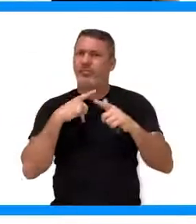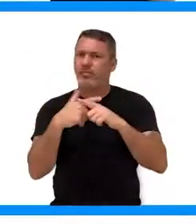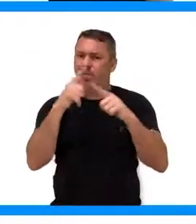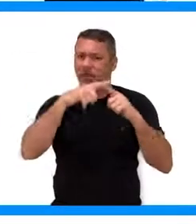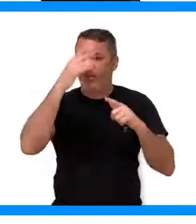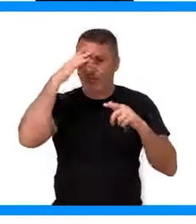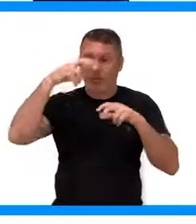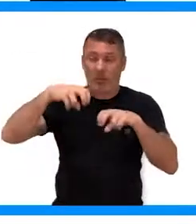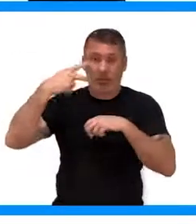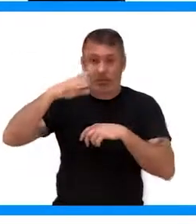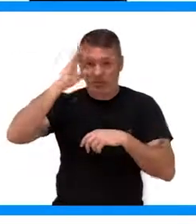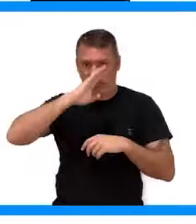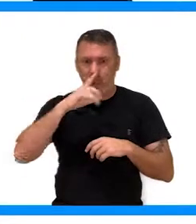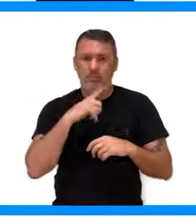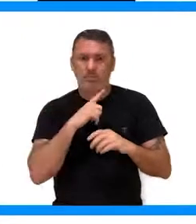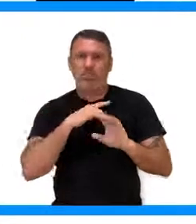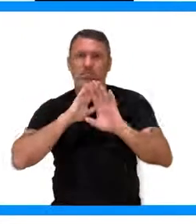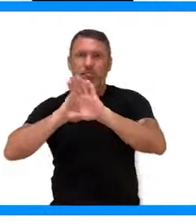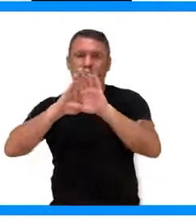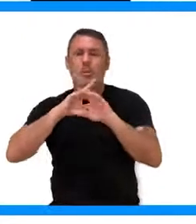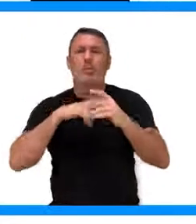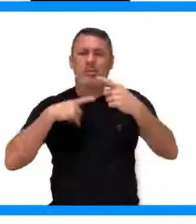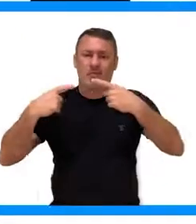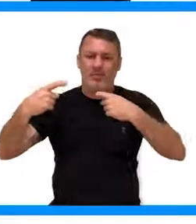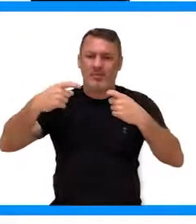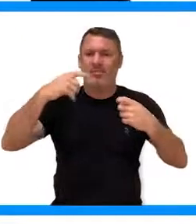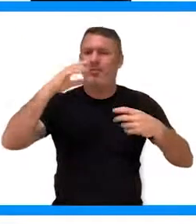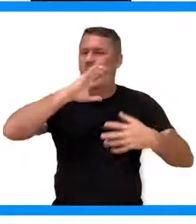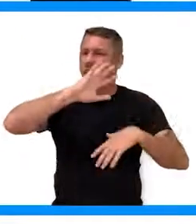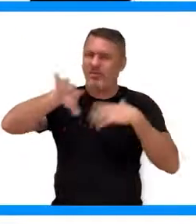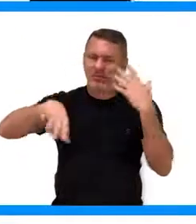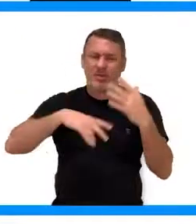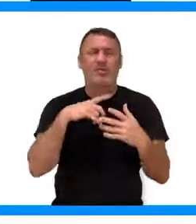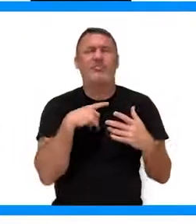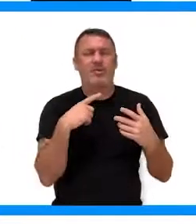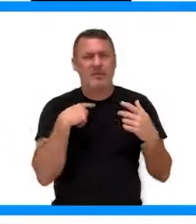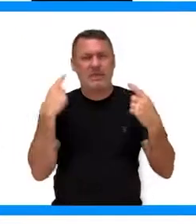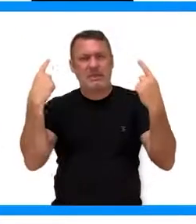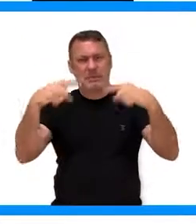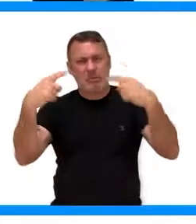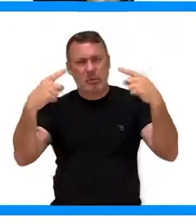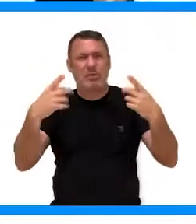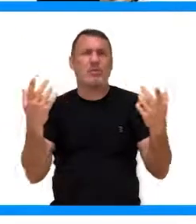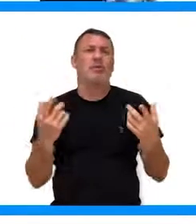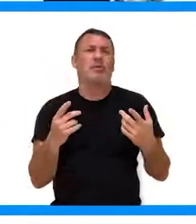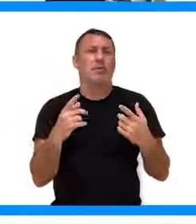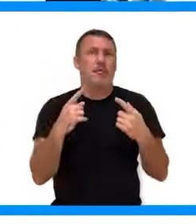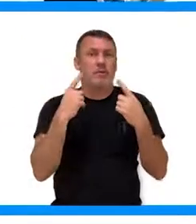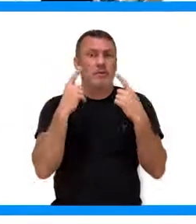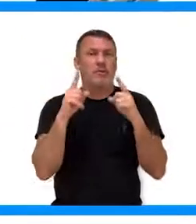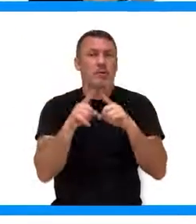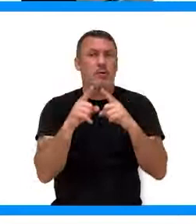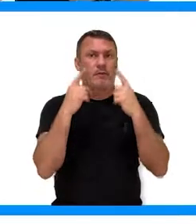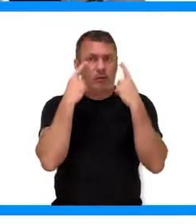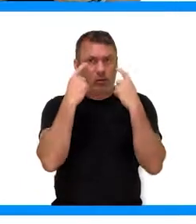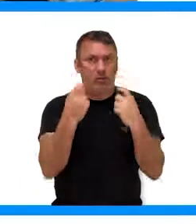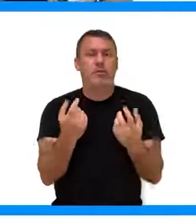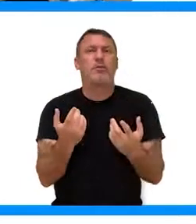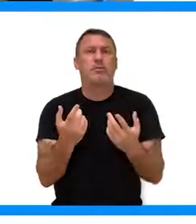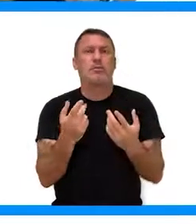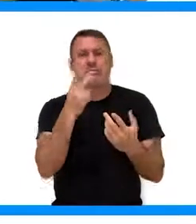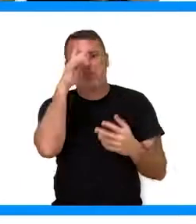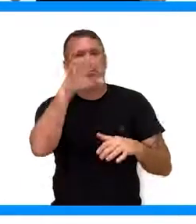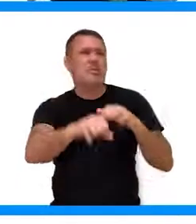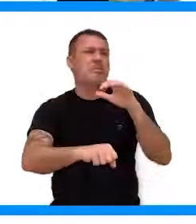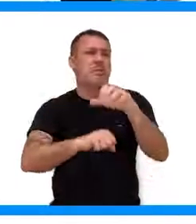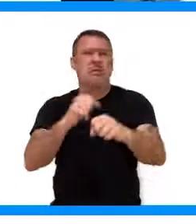brasileiro hoje ele é, de fato, cercado por muitos conflitos, por muitas disputas disputas até mesmo violentas